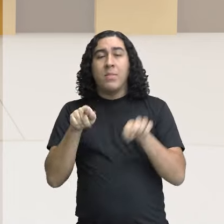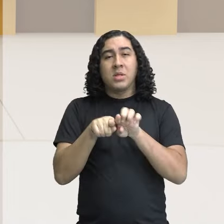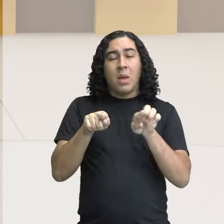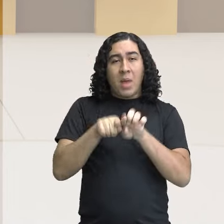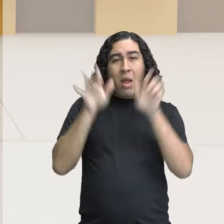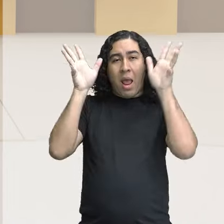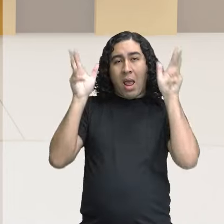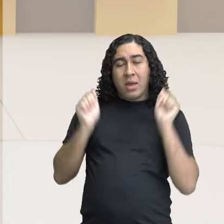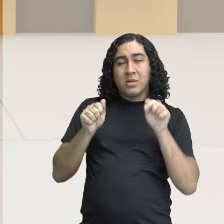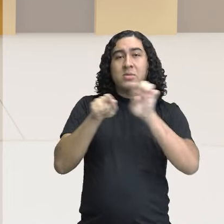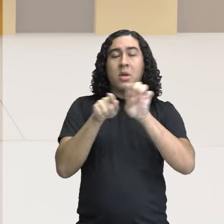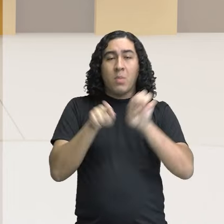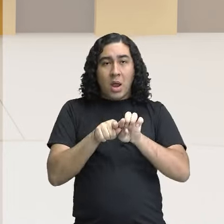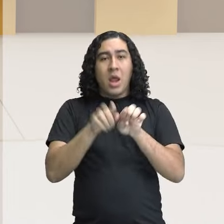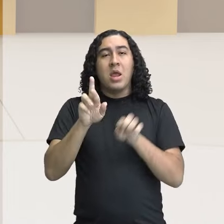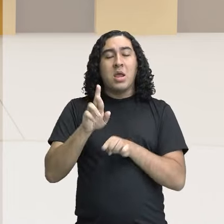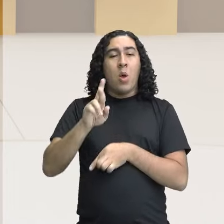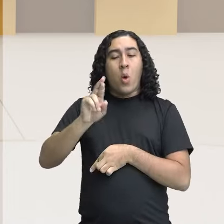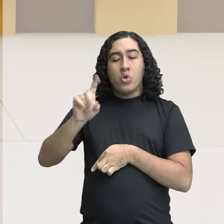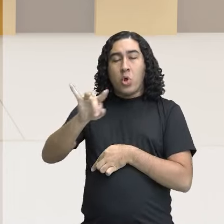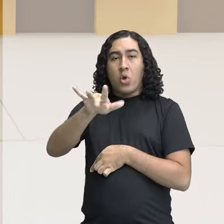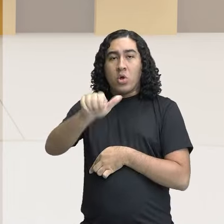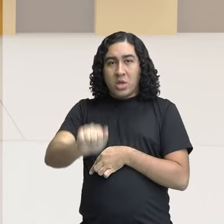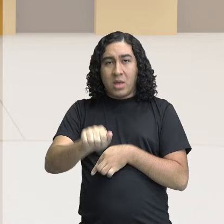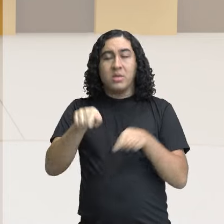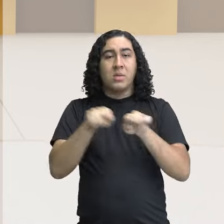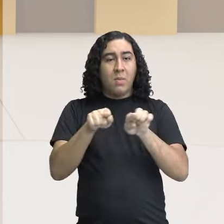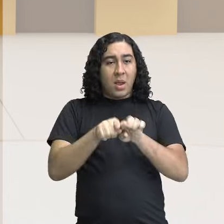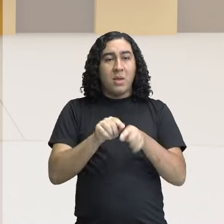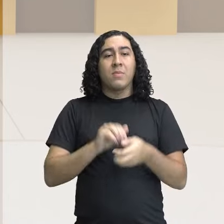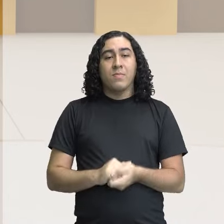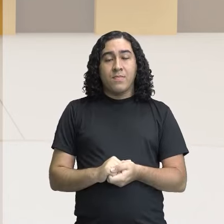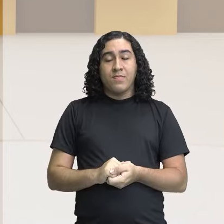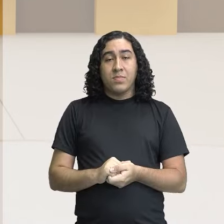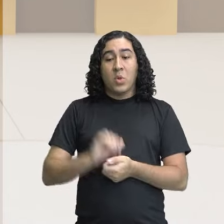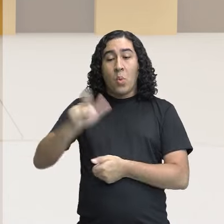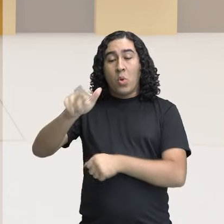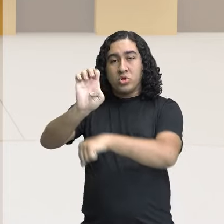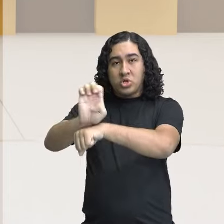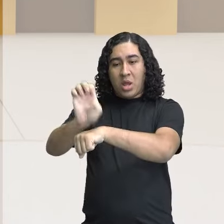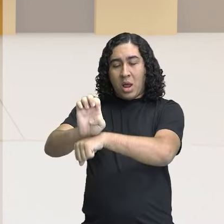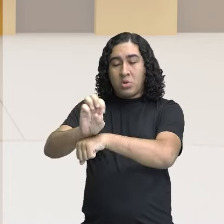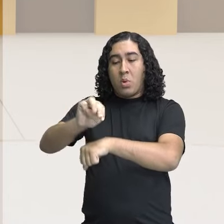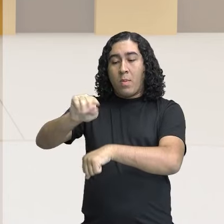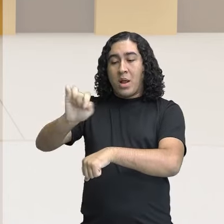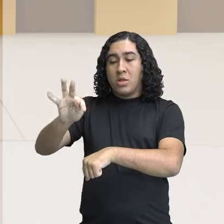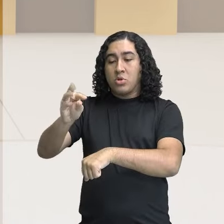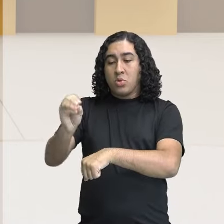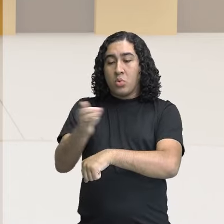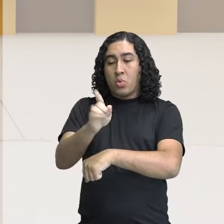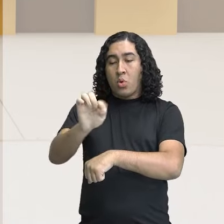Acre, Rondônia, Mato Grosso também, olha só, diferente do outro mapa, Mato Grosso também acaba tendo áreas também que são áreas de